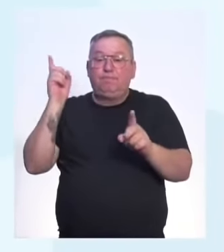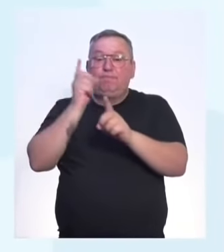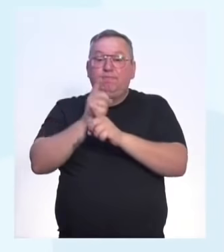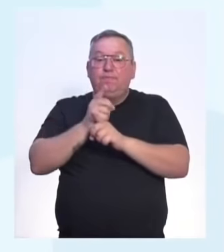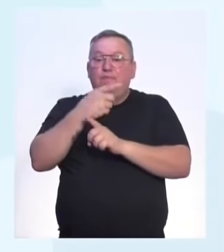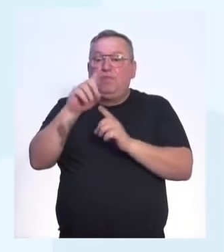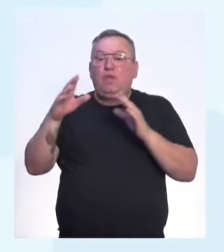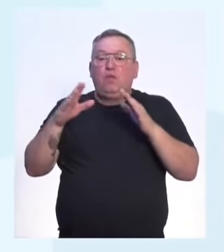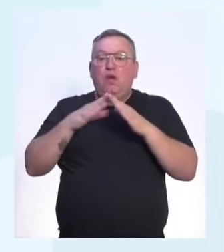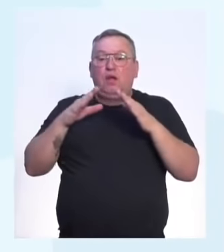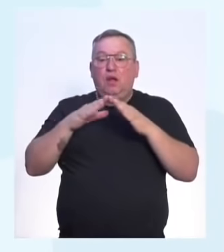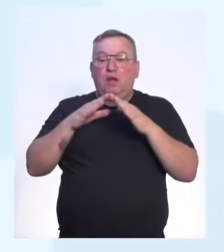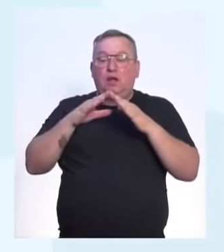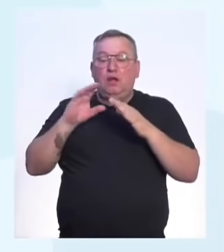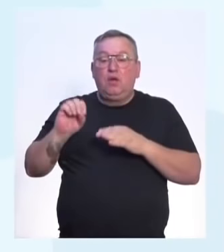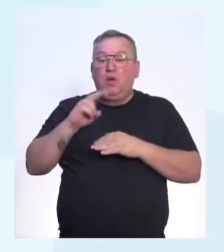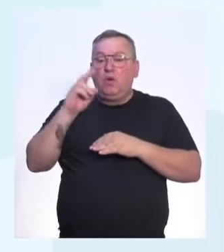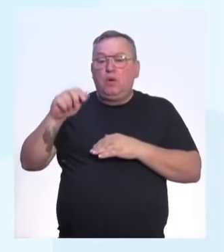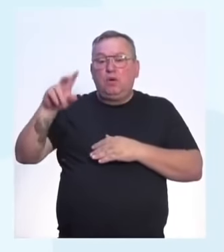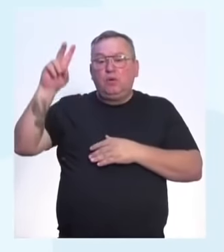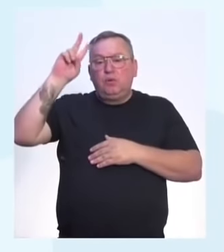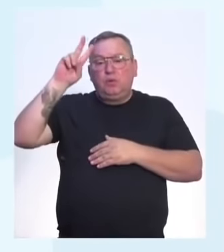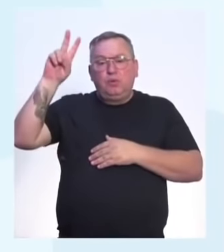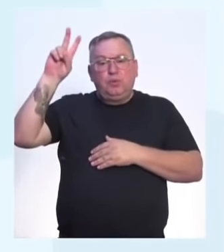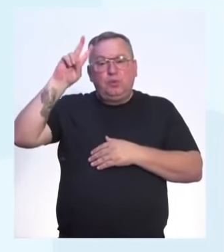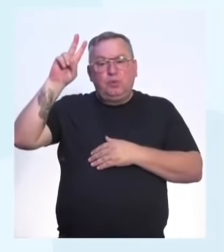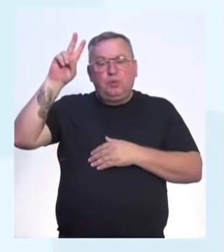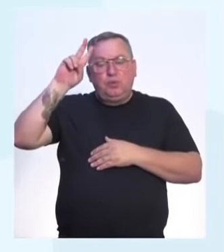aí mesmo na sua casa, ou pode se lembrar